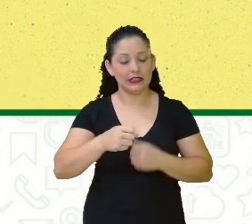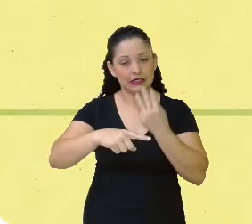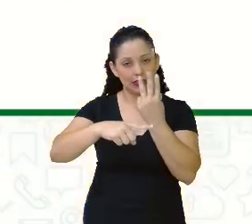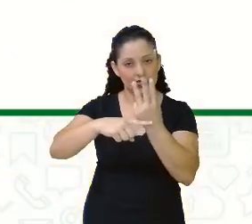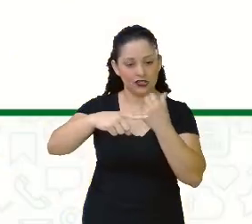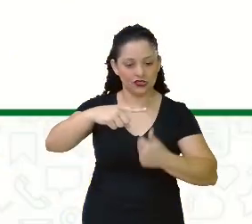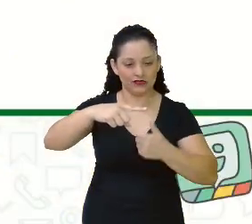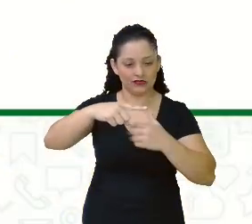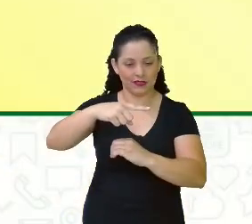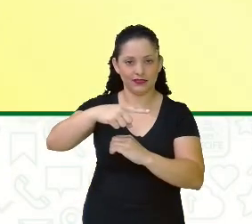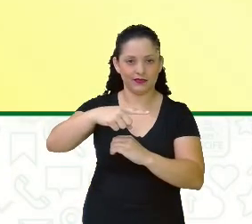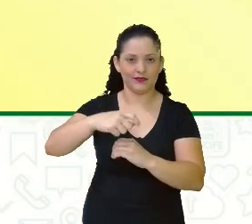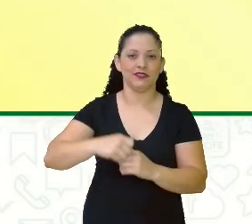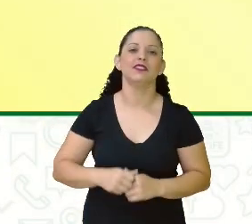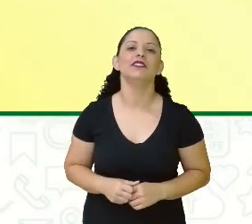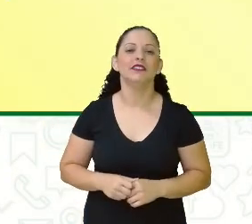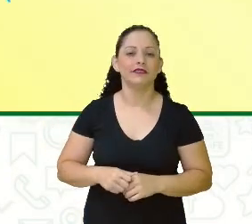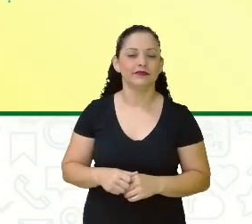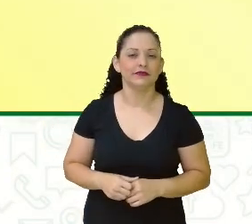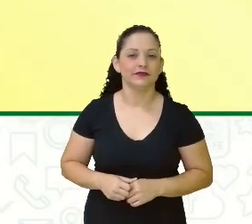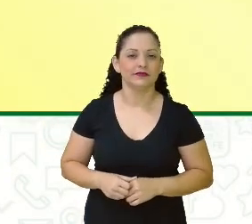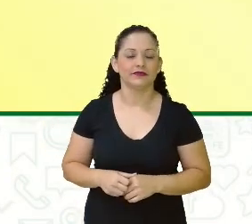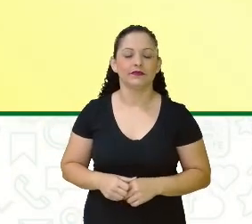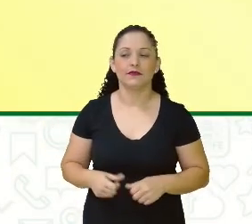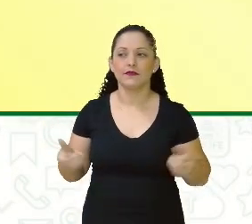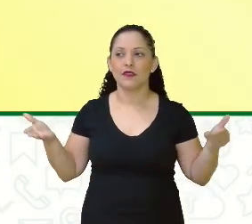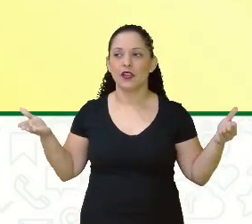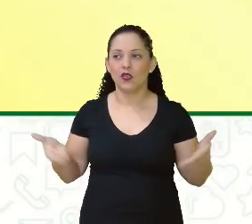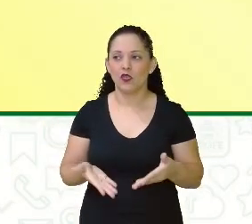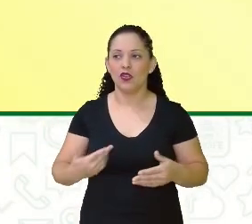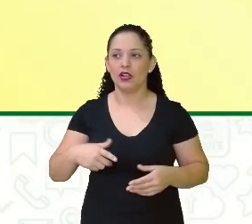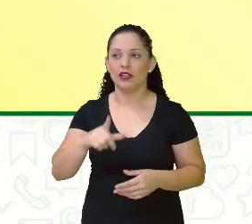disso aí. E agora eu tenho aí